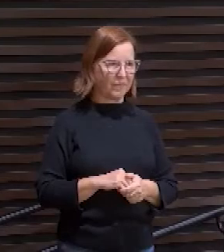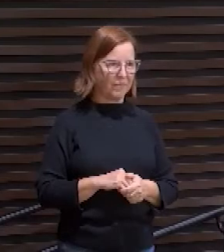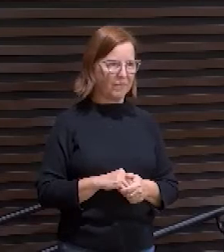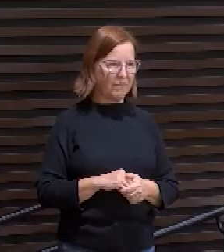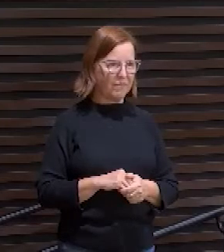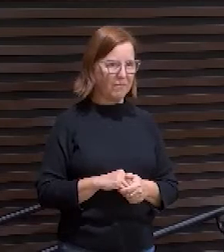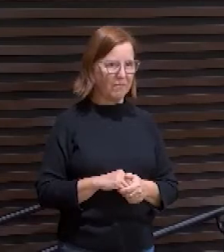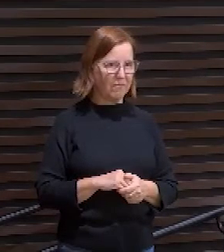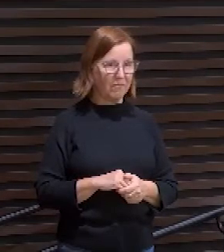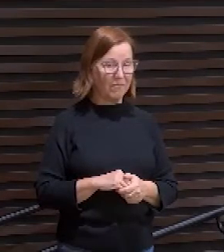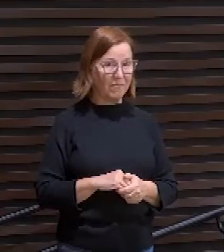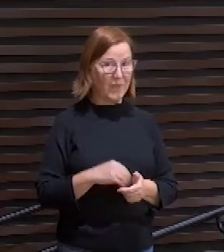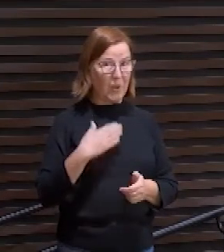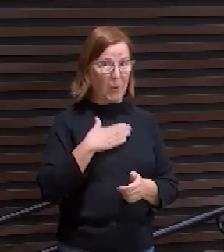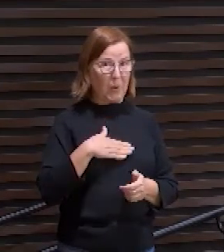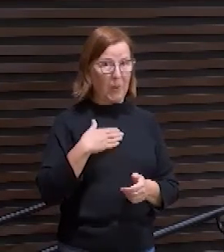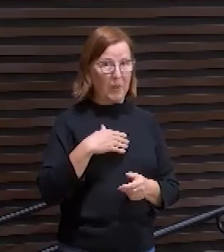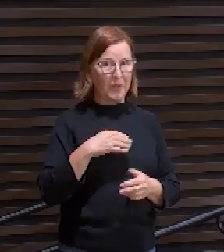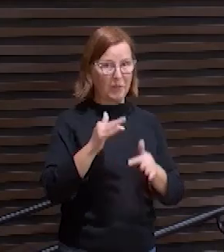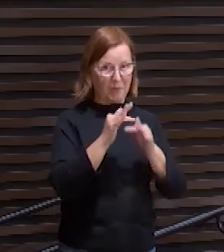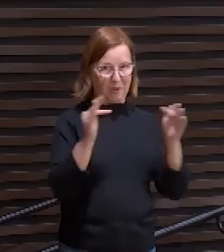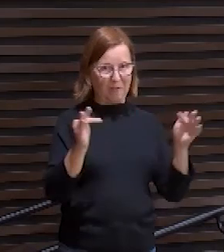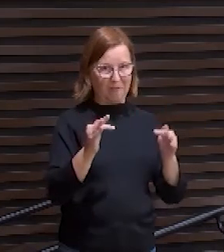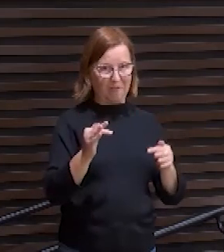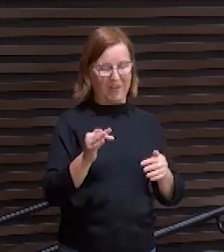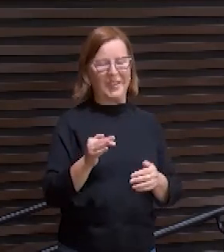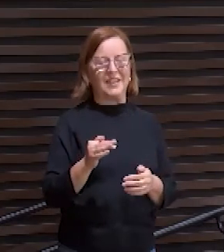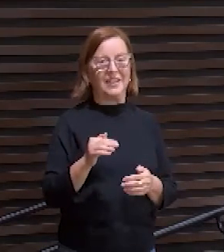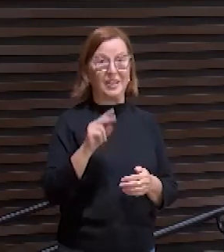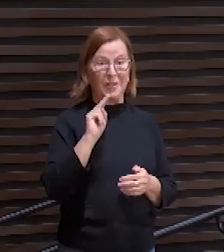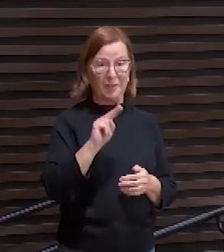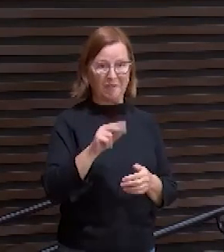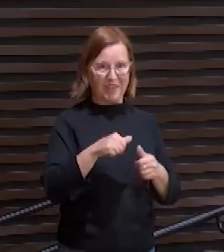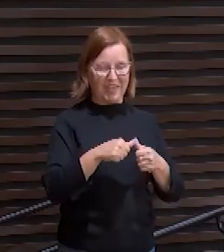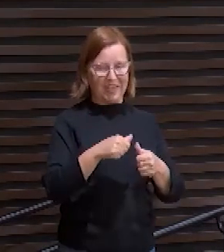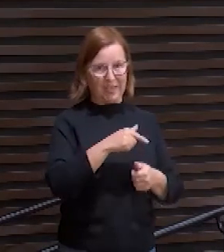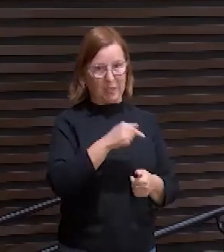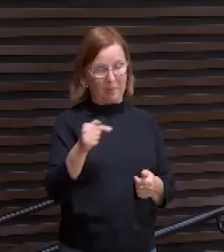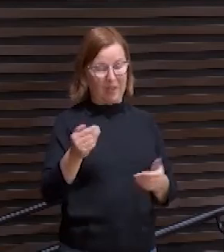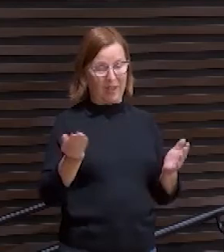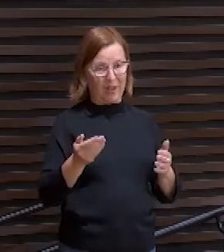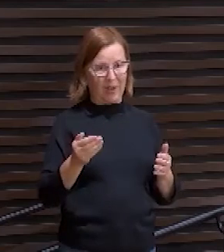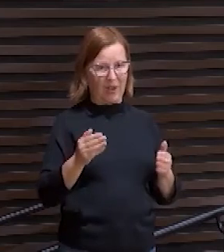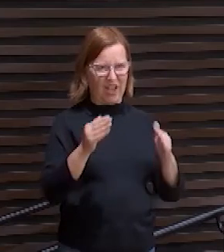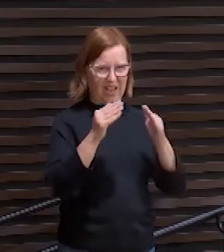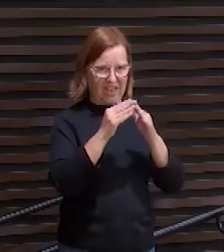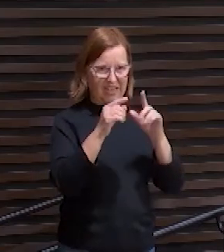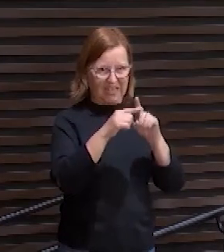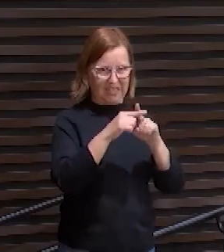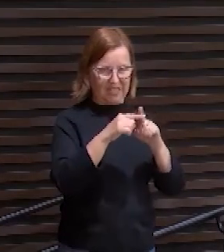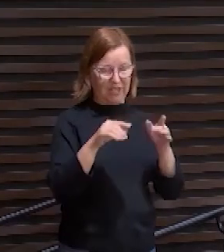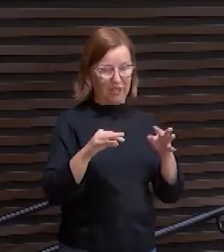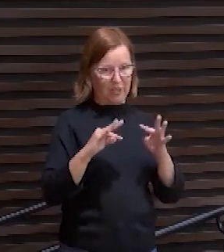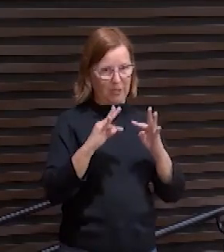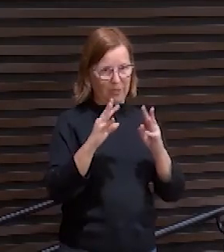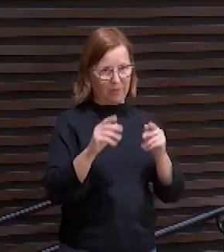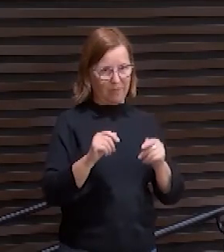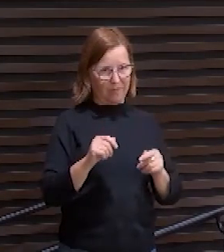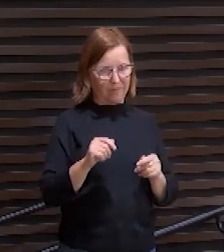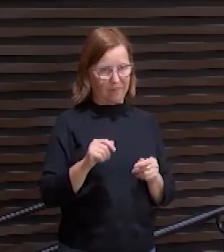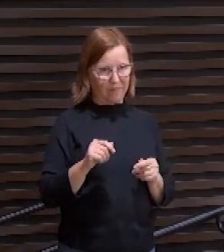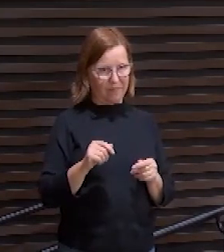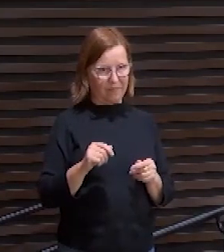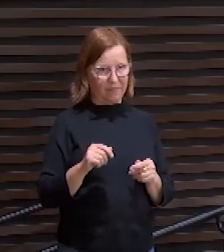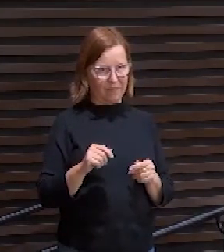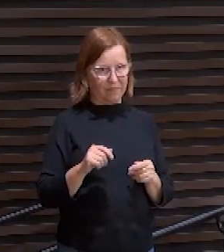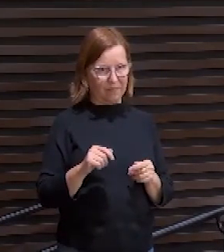Eu gostei de uma expressão que eu ouvi essa semana, que agora as igrejas, elas estão com